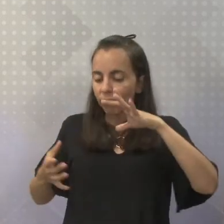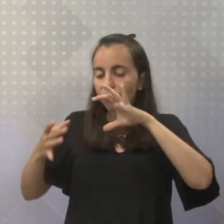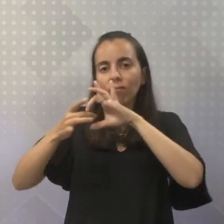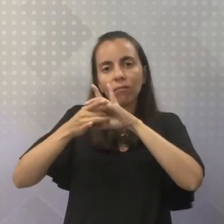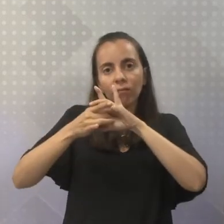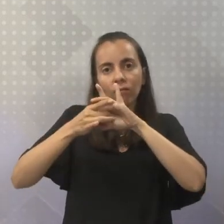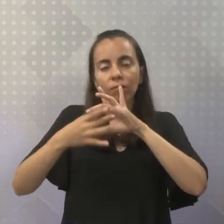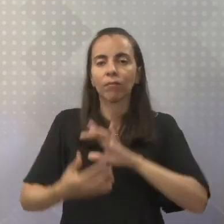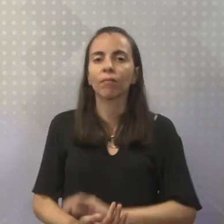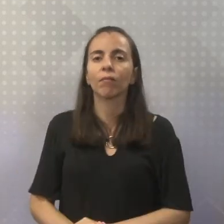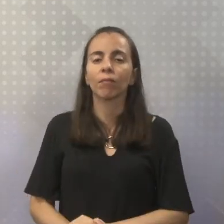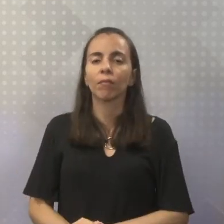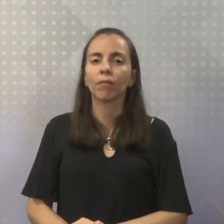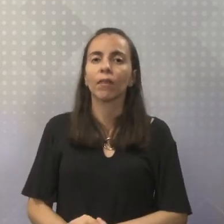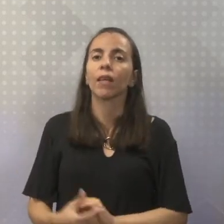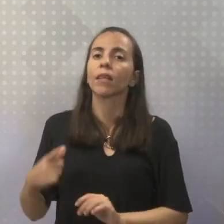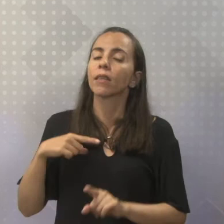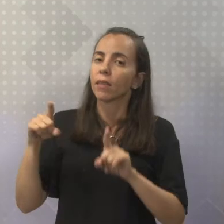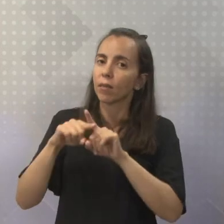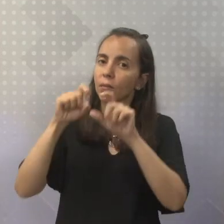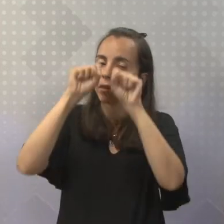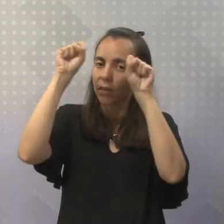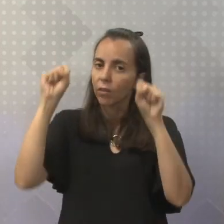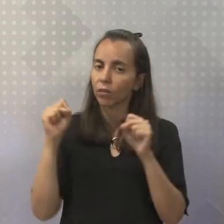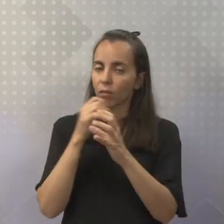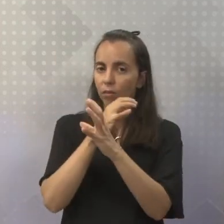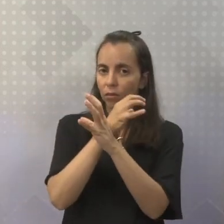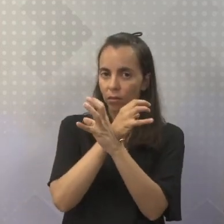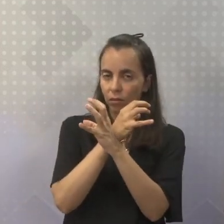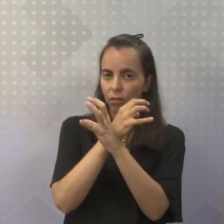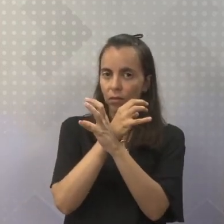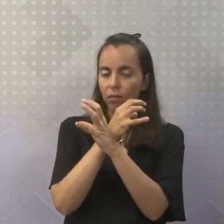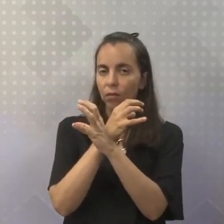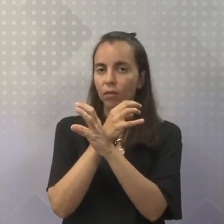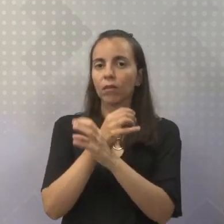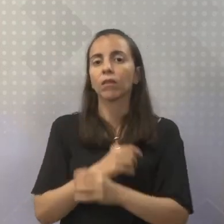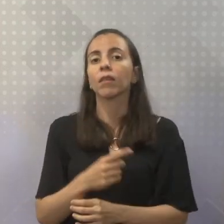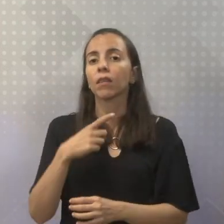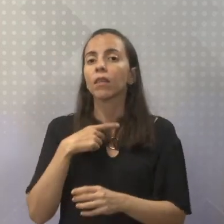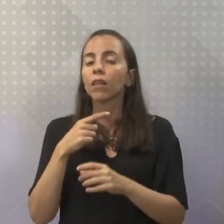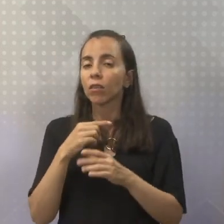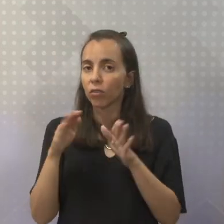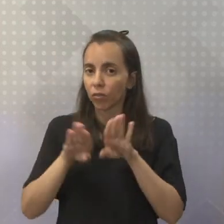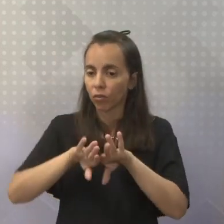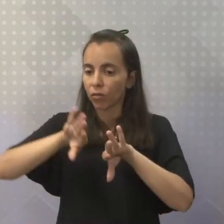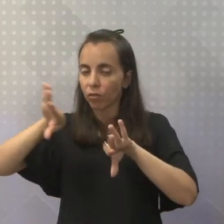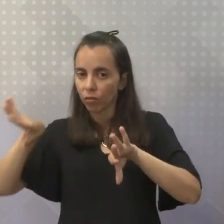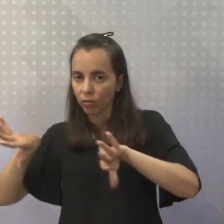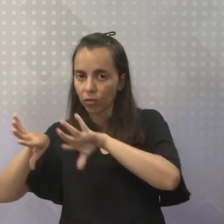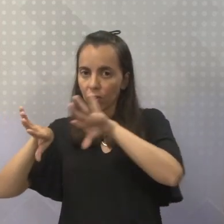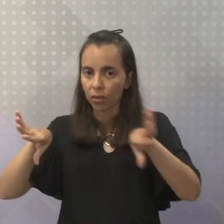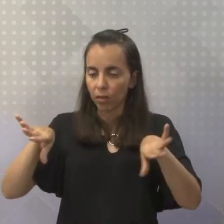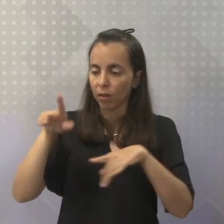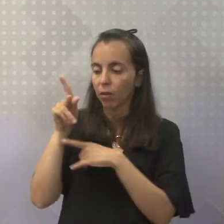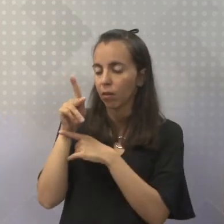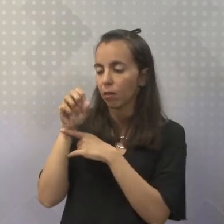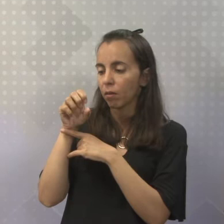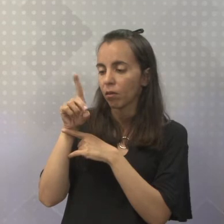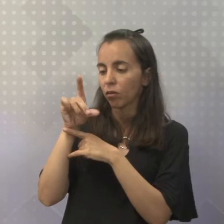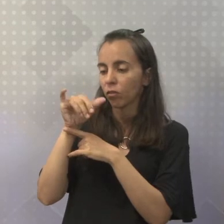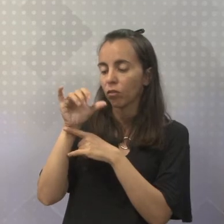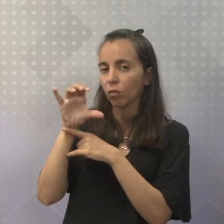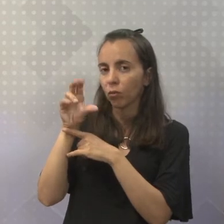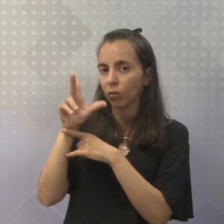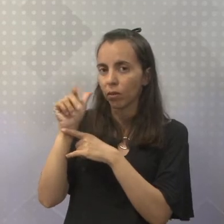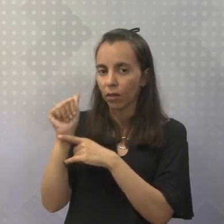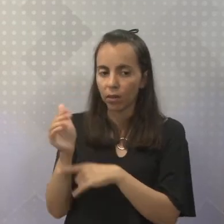Agora a gente vê aí o sistema esquelético ósseo, que na verdade ele é dividido em apendicular e